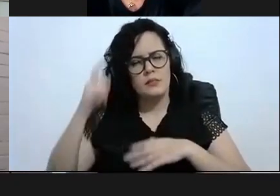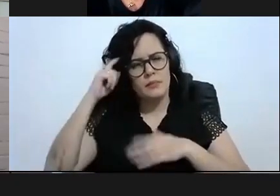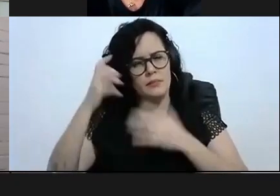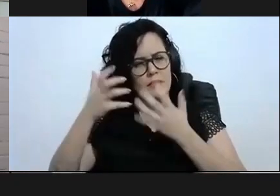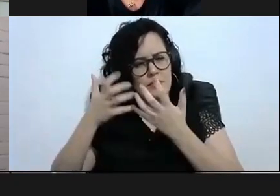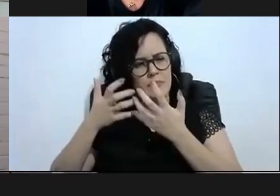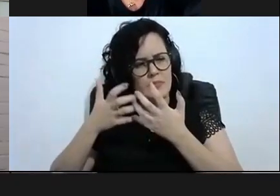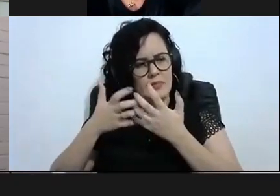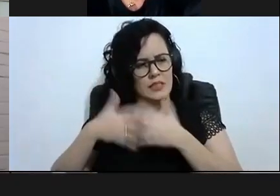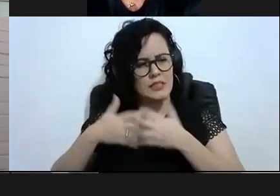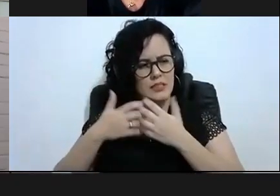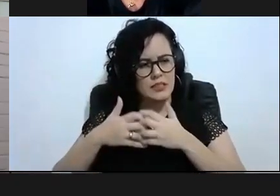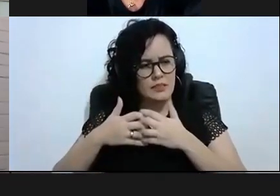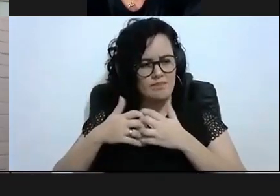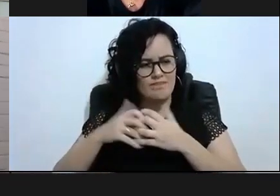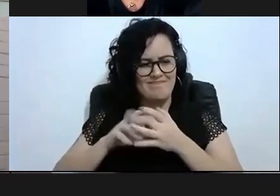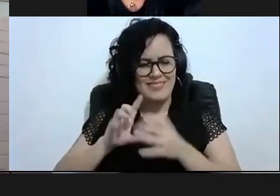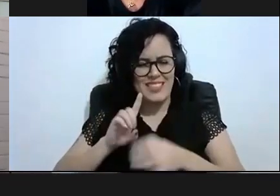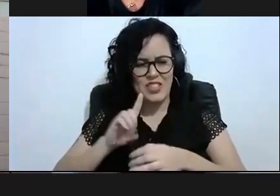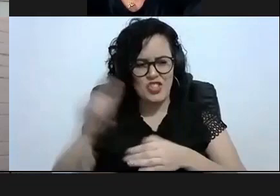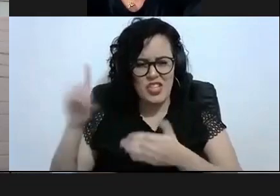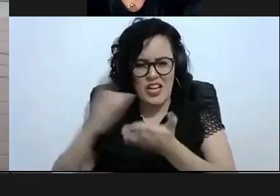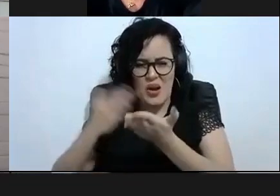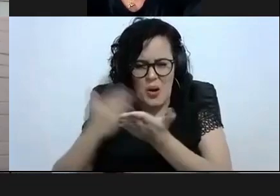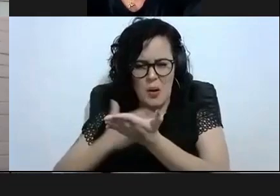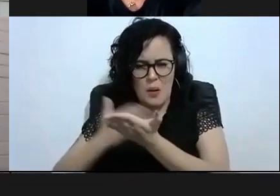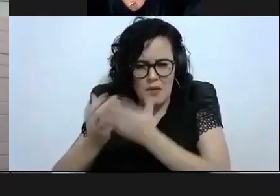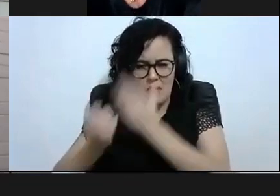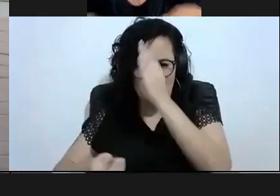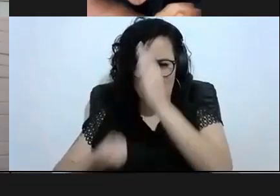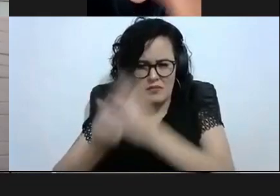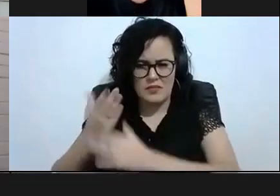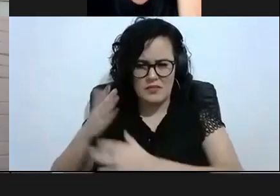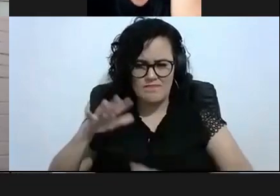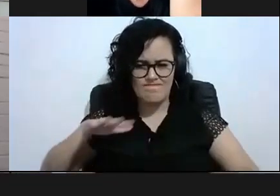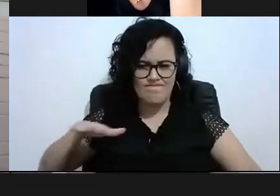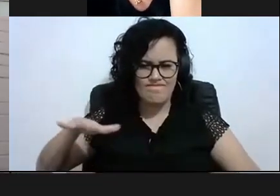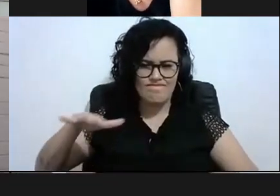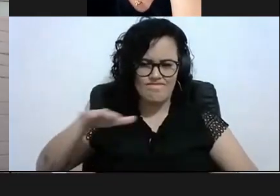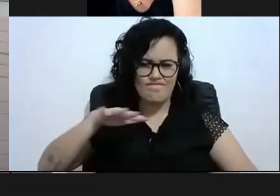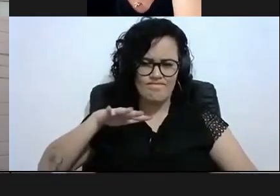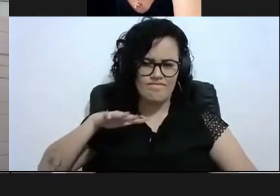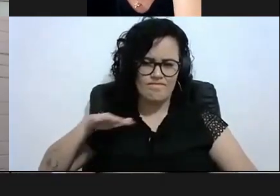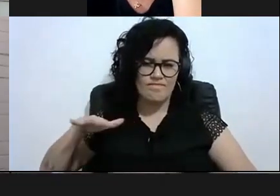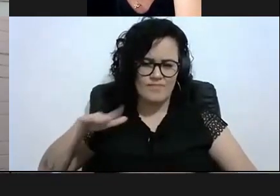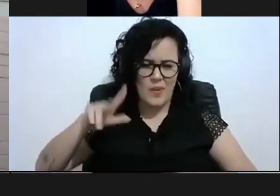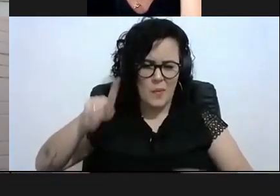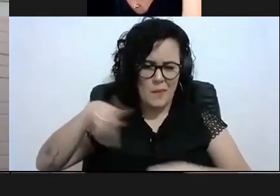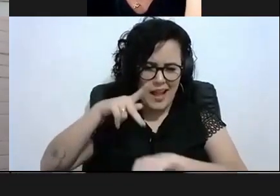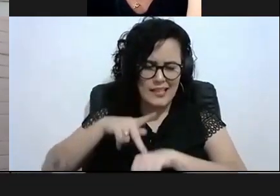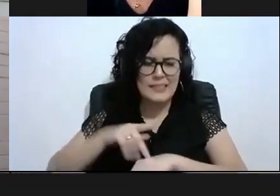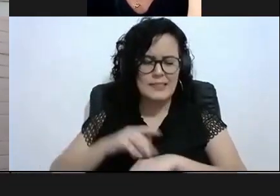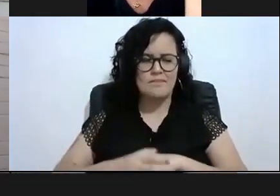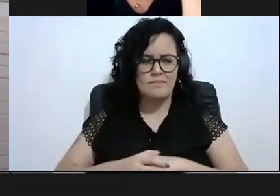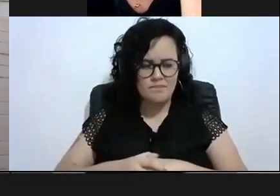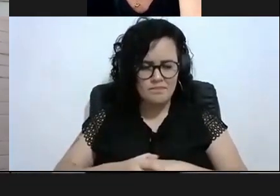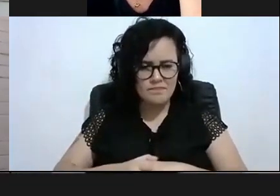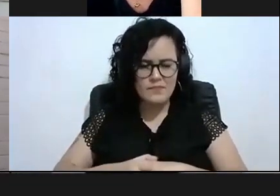esse viés da direita, né, que está aí pairado sobre o nosso país,